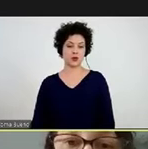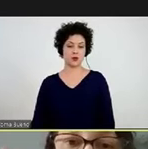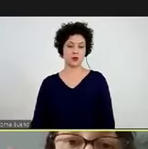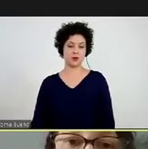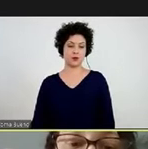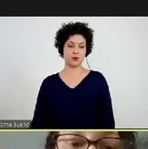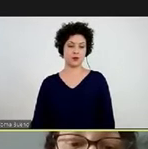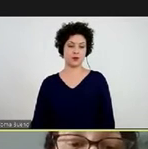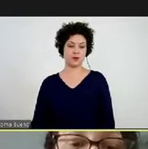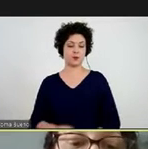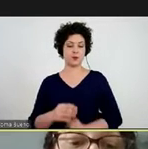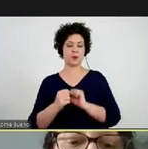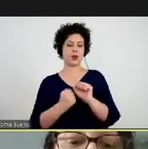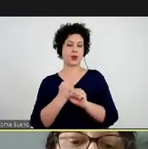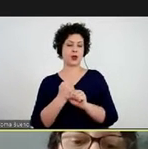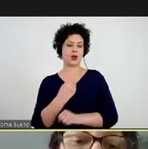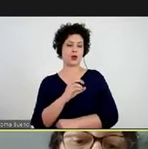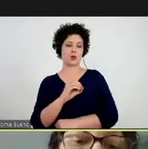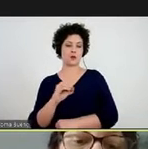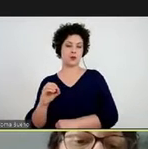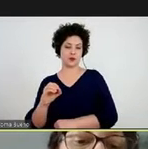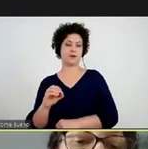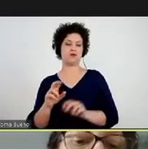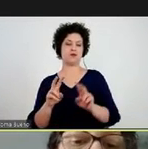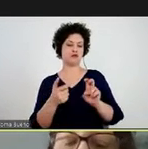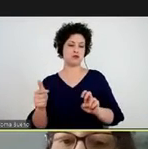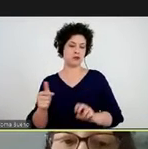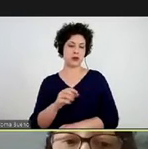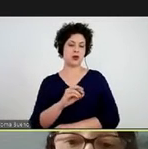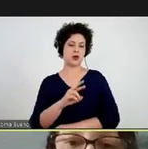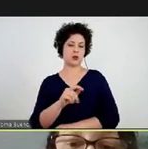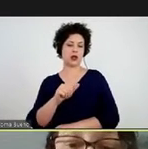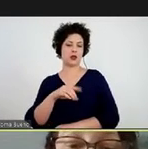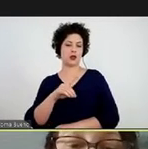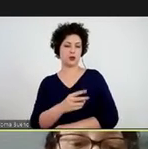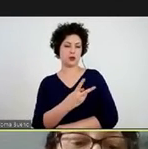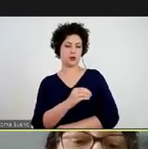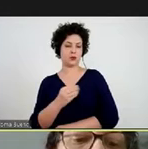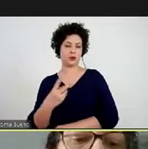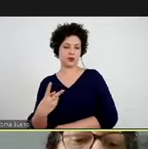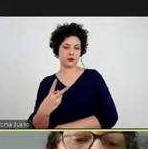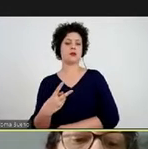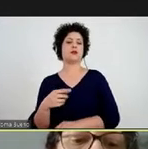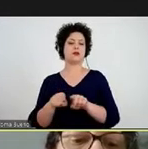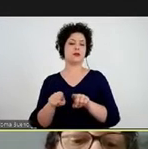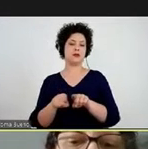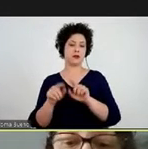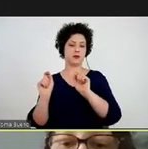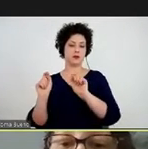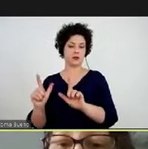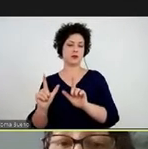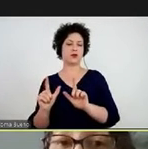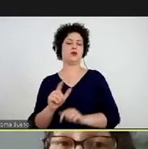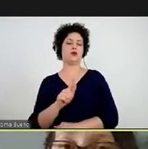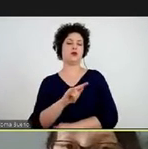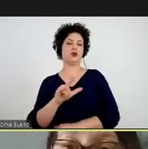dos anos 2000, obra sem título de Orlando da Rosa Faria, 2002, e Porta 2 de Gil